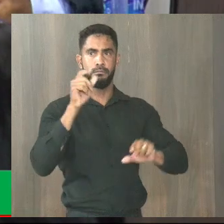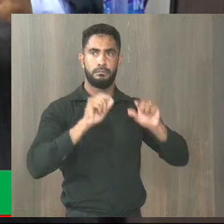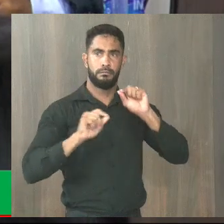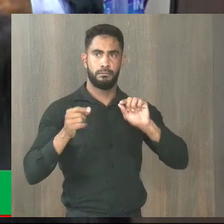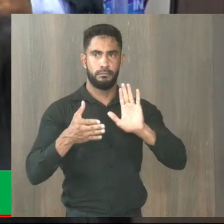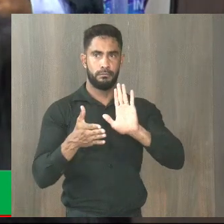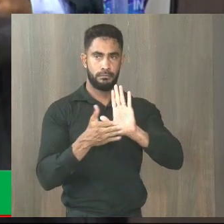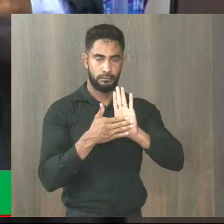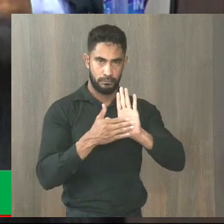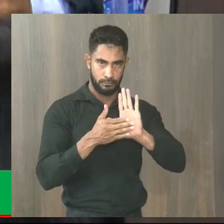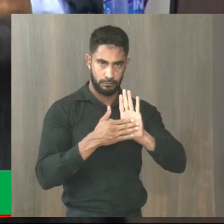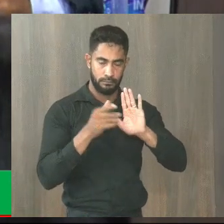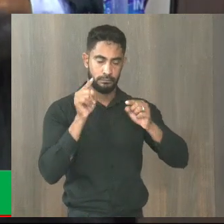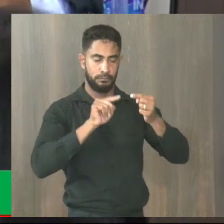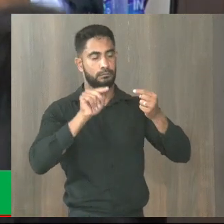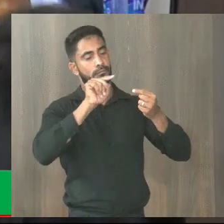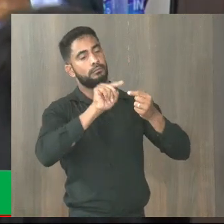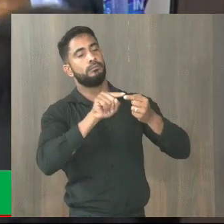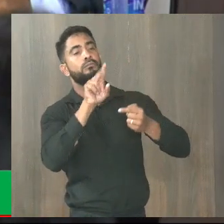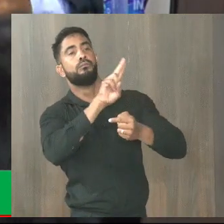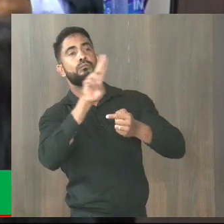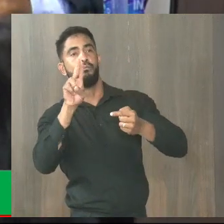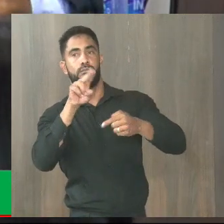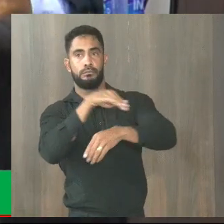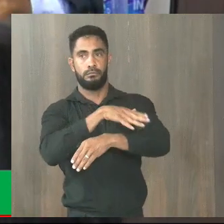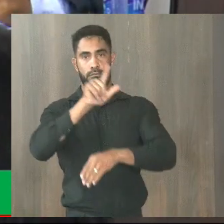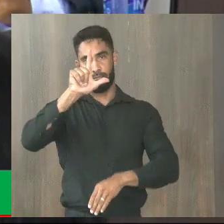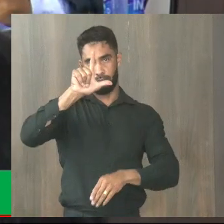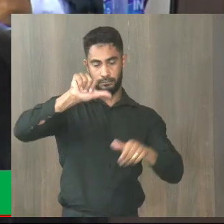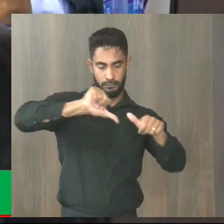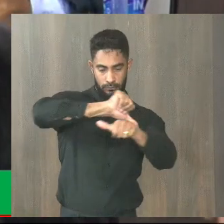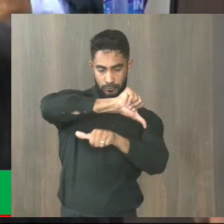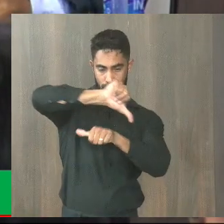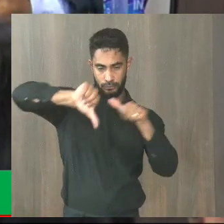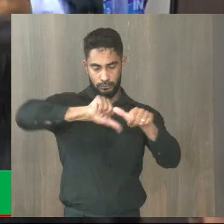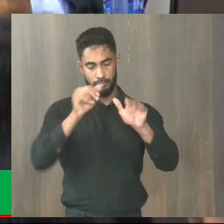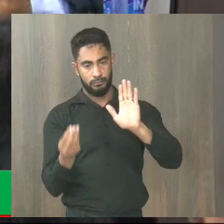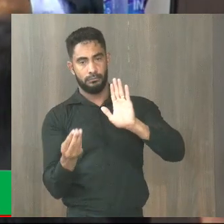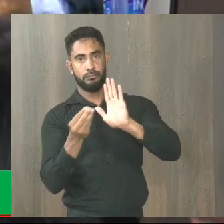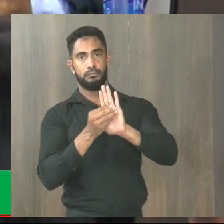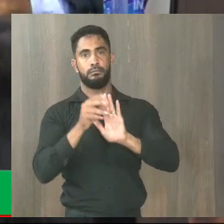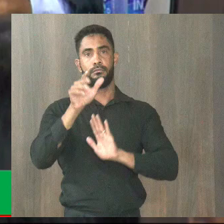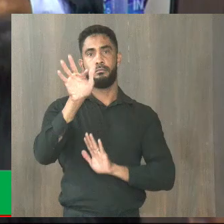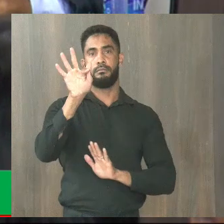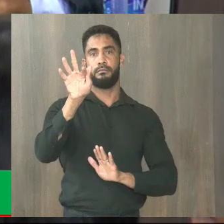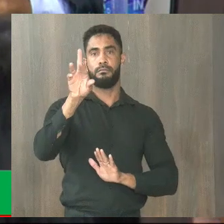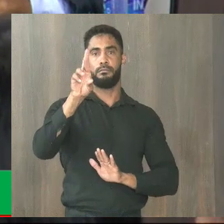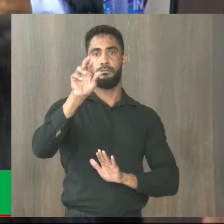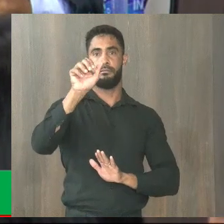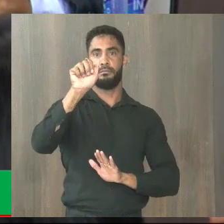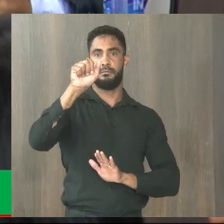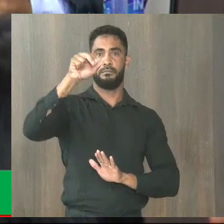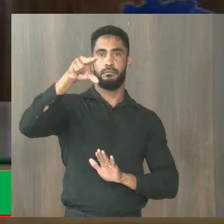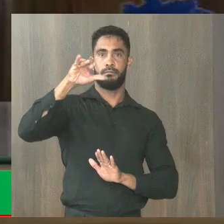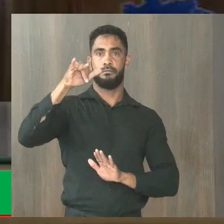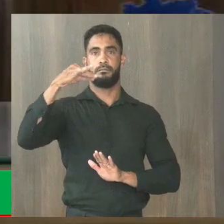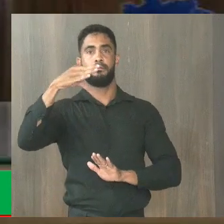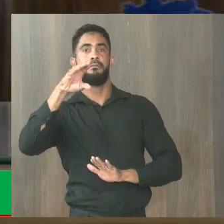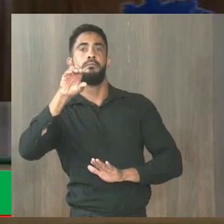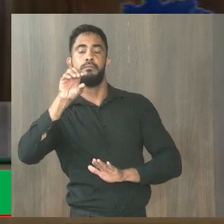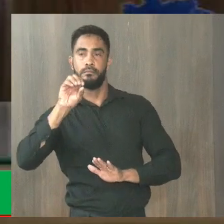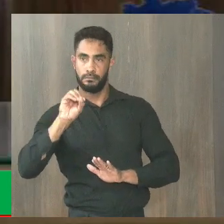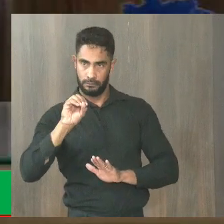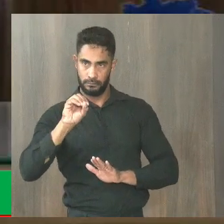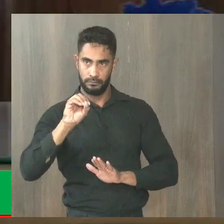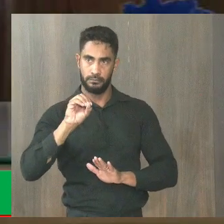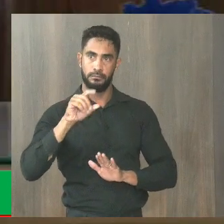presente proposição tem como objetivo denominar a Rua L com o nome de Rua Francisco José dos Santos, após o exame preliminar da